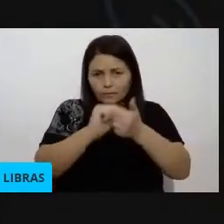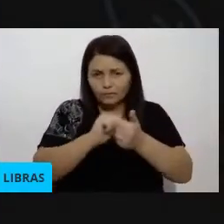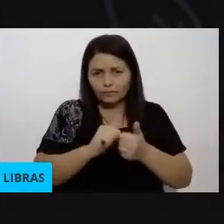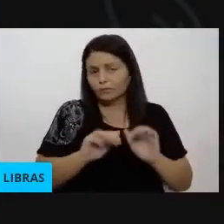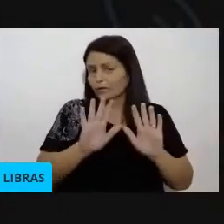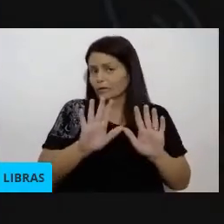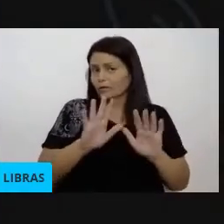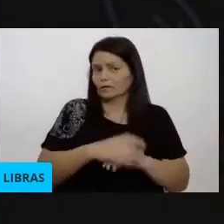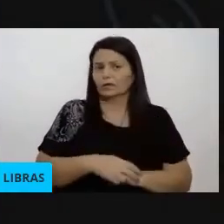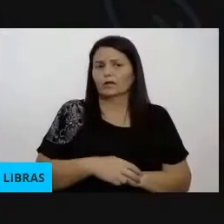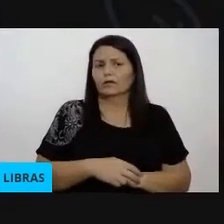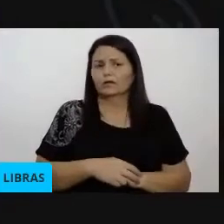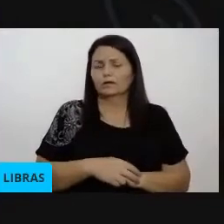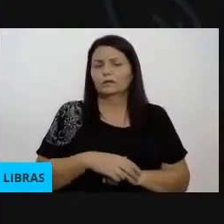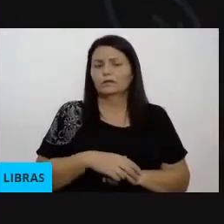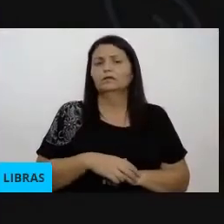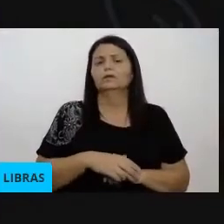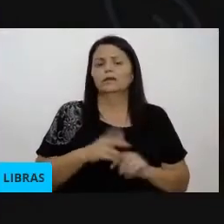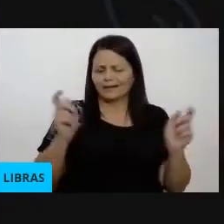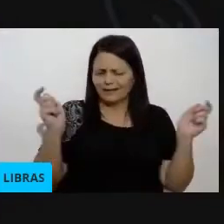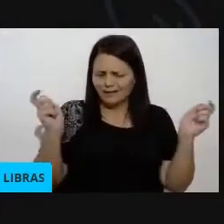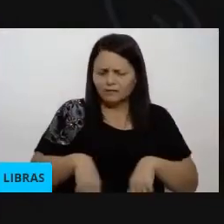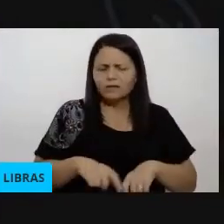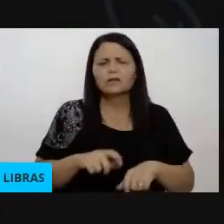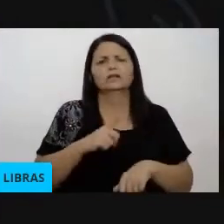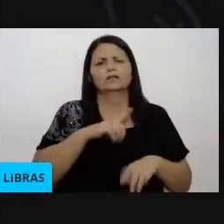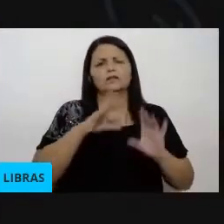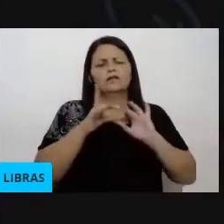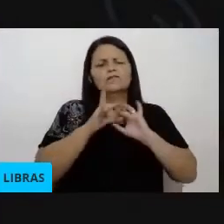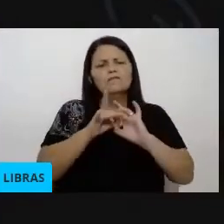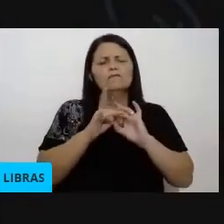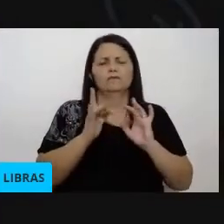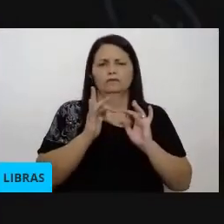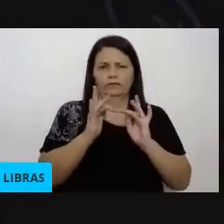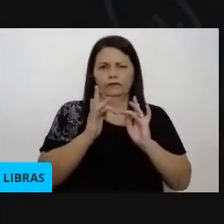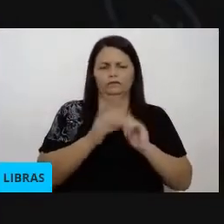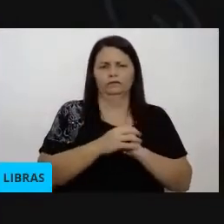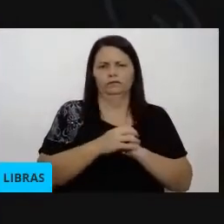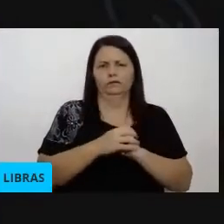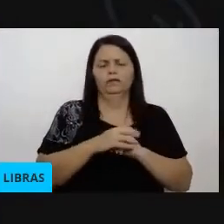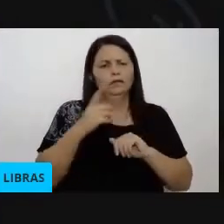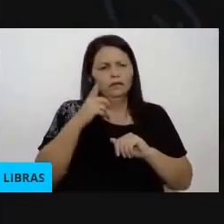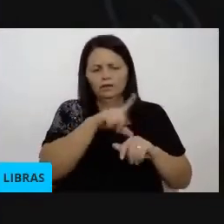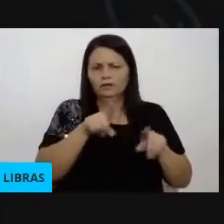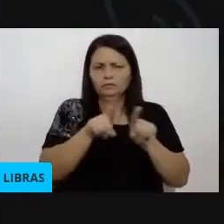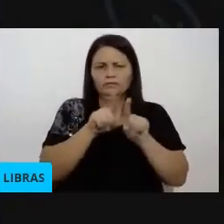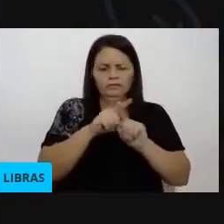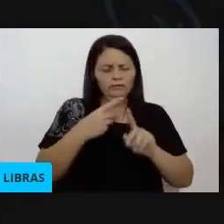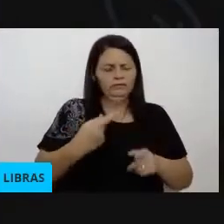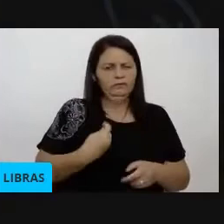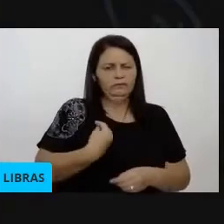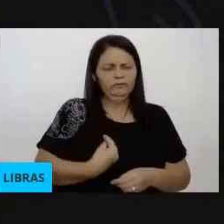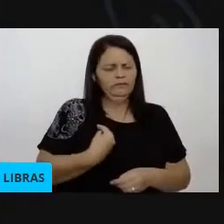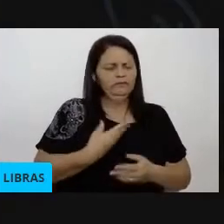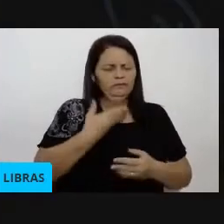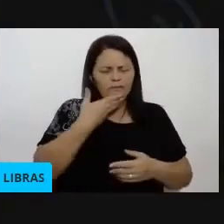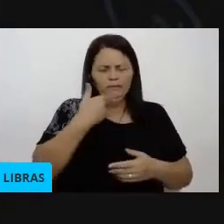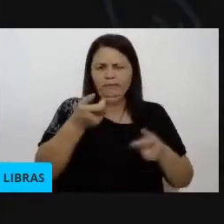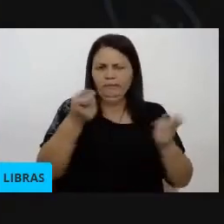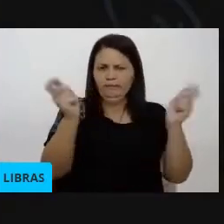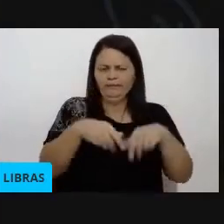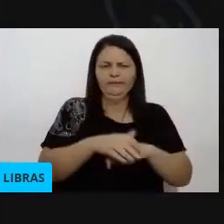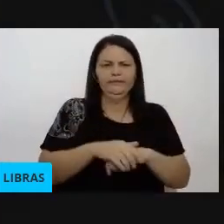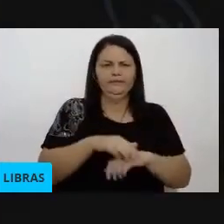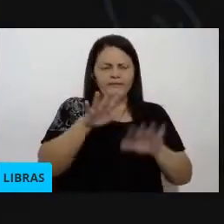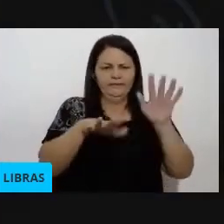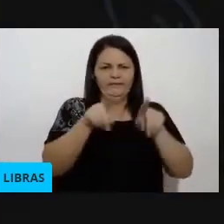questão está na capacidade de você ter vínculos e você conseguir vivenciar isso da melhor forma possível.